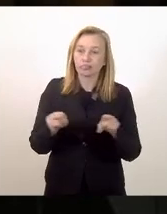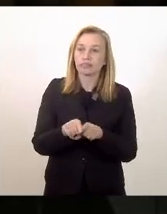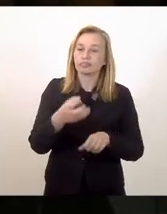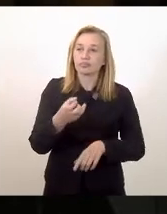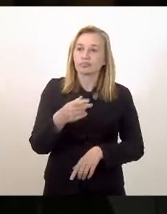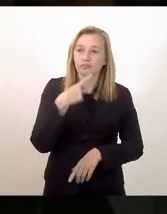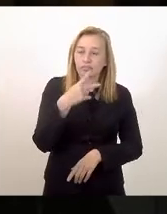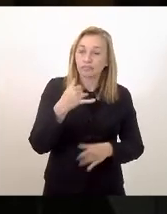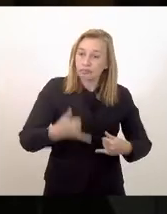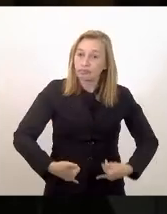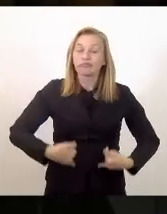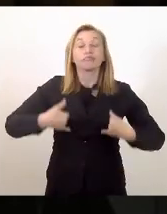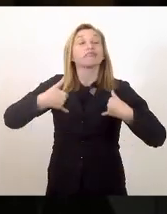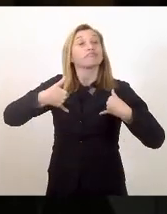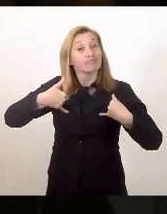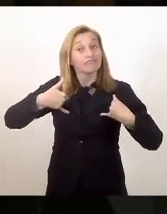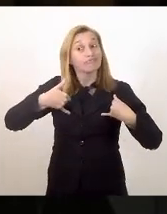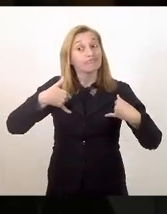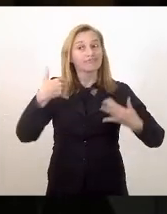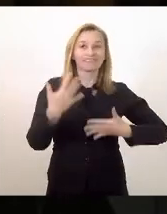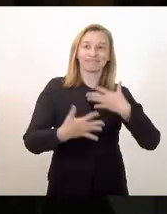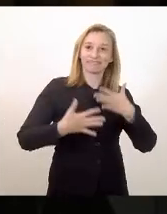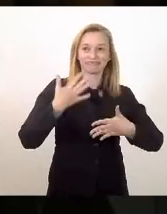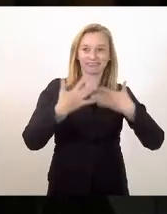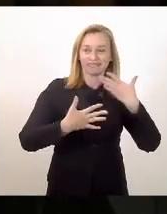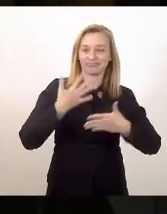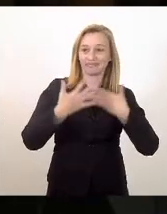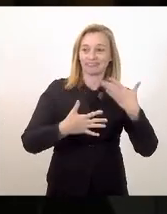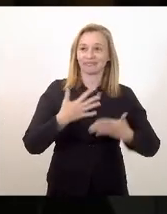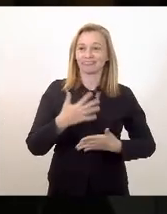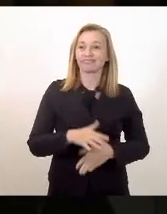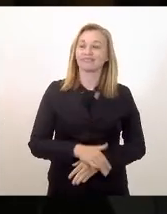com muito orgulho, alegria, que